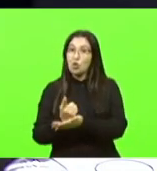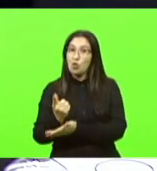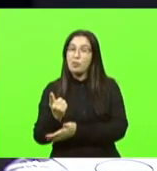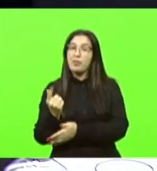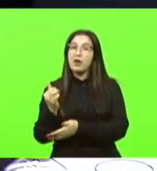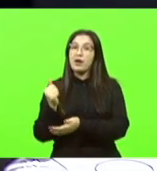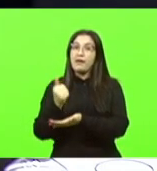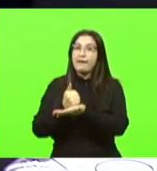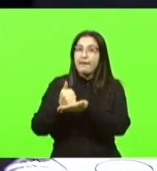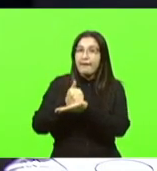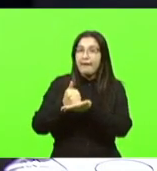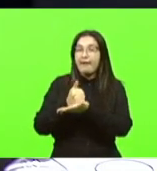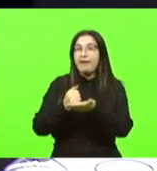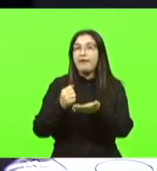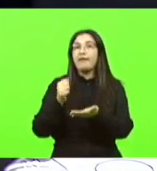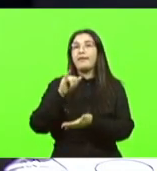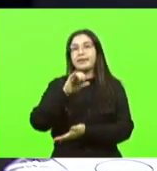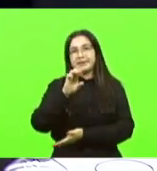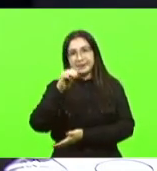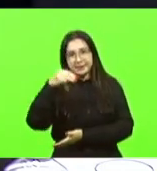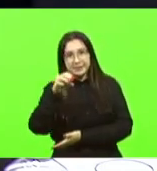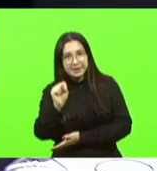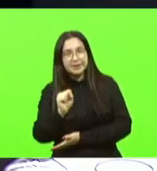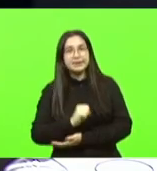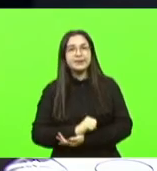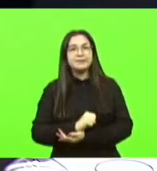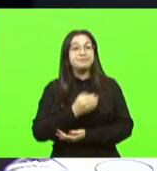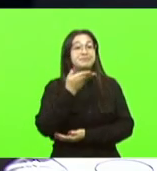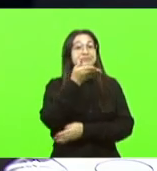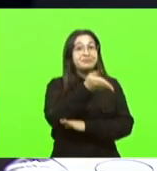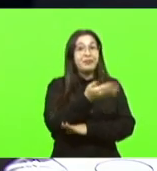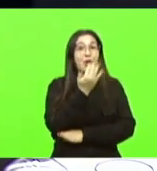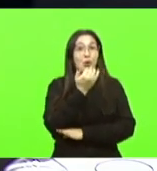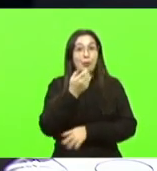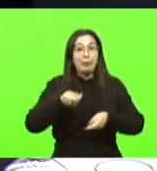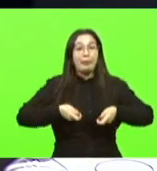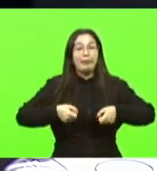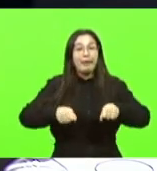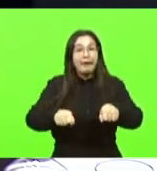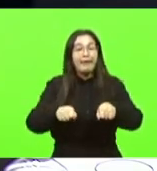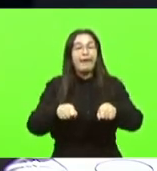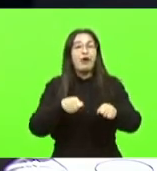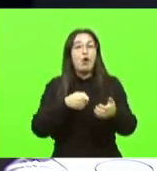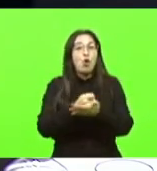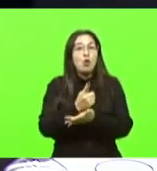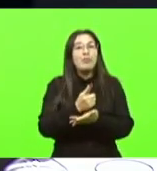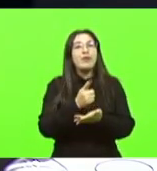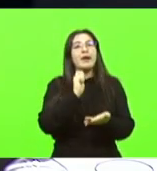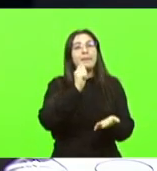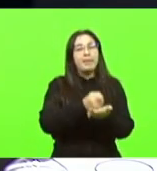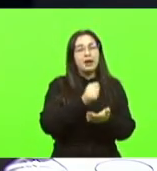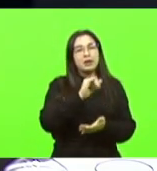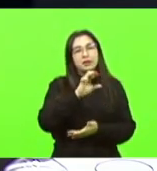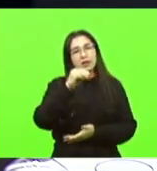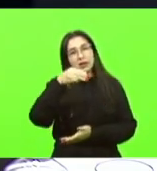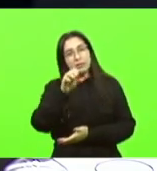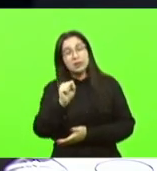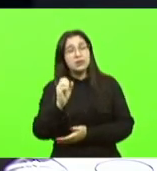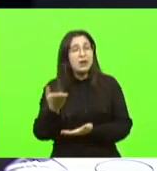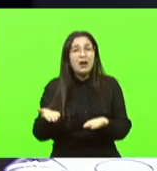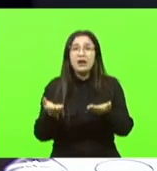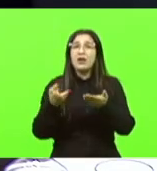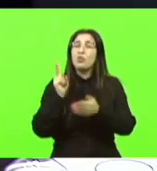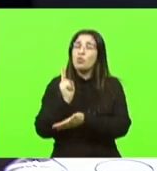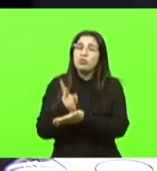ele tá pagando e cms quando ele vai no mercado ele tá pagando e cms ele continua contribuindo como todos nós catarinenses contribuímos